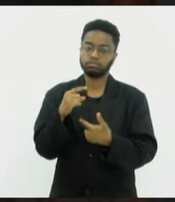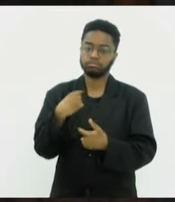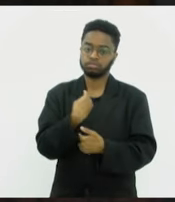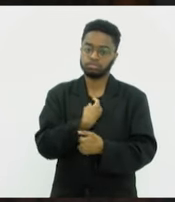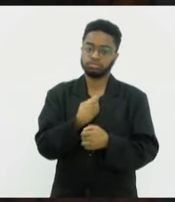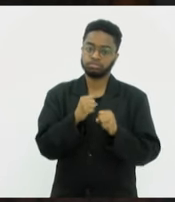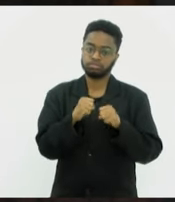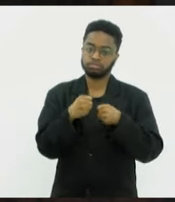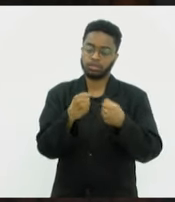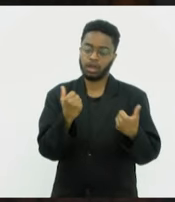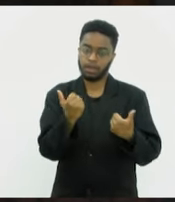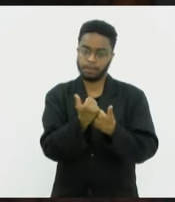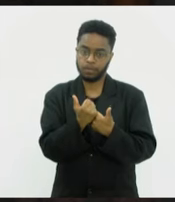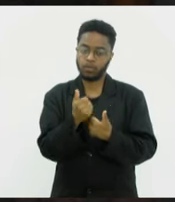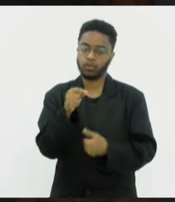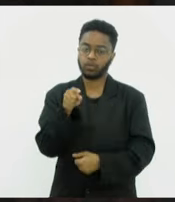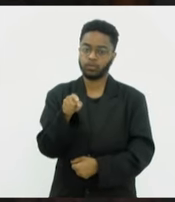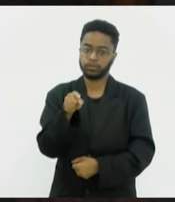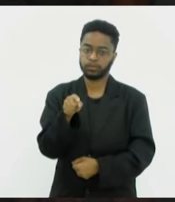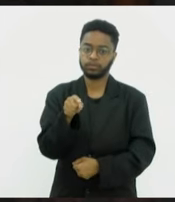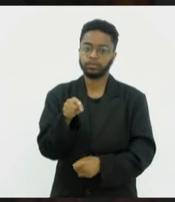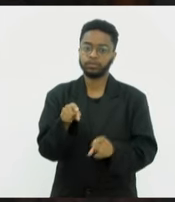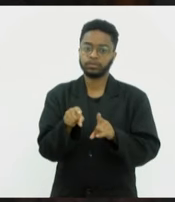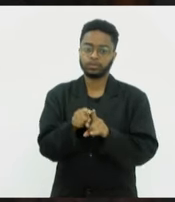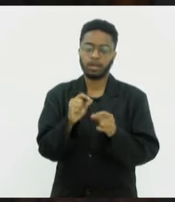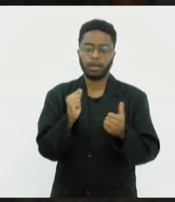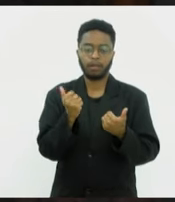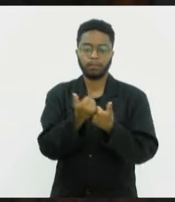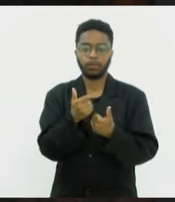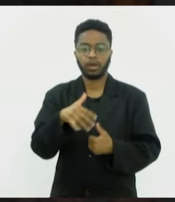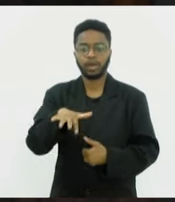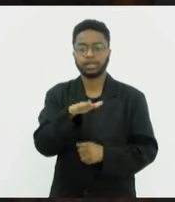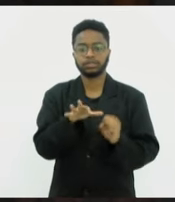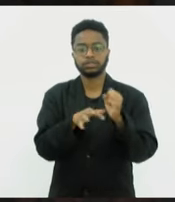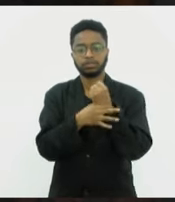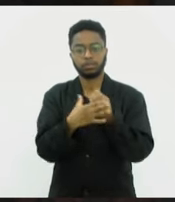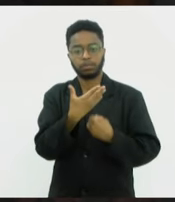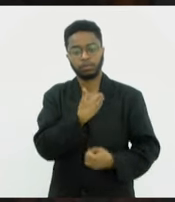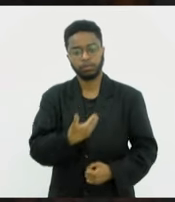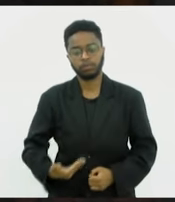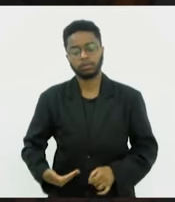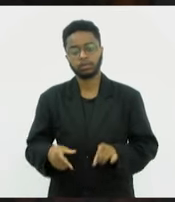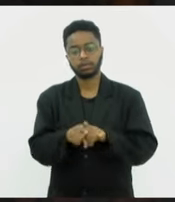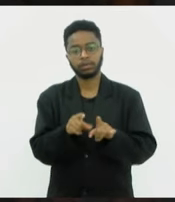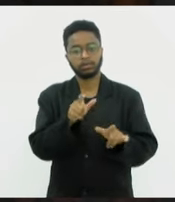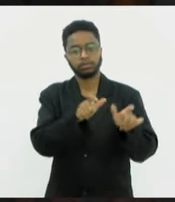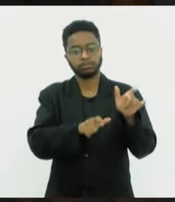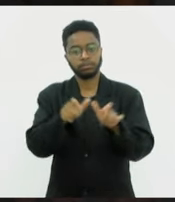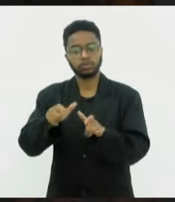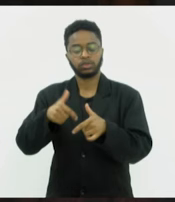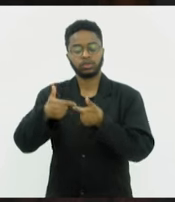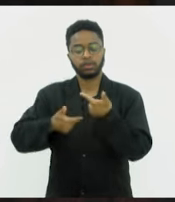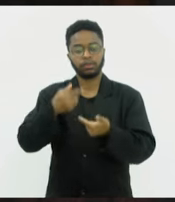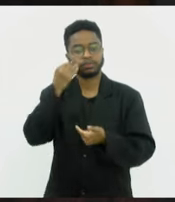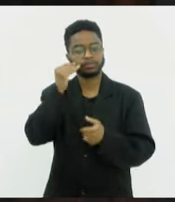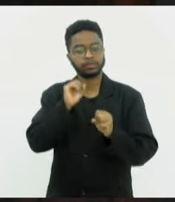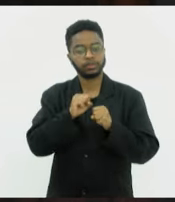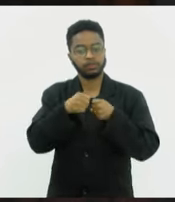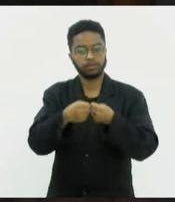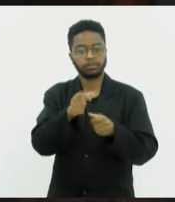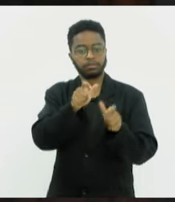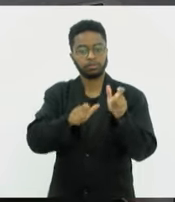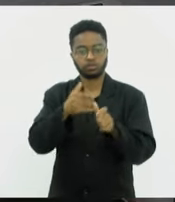palavras e o nosso apoio a toda a segurança pública, a todos que trabalham para defender os cidadãos de